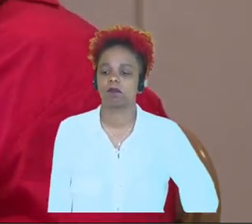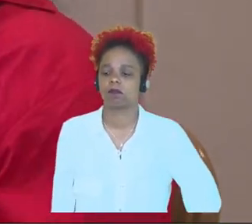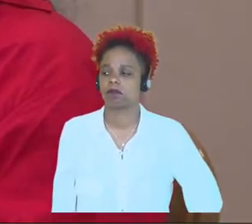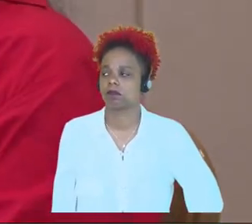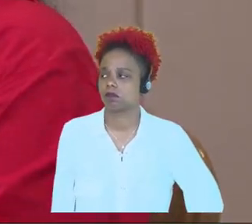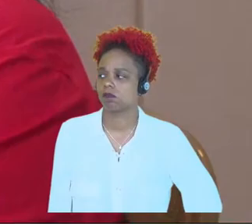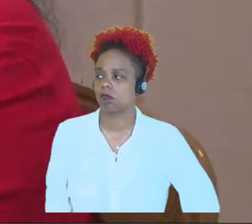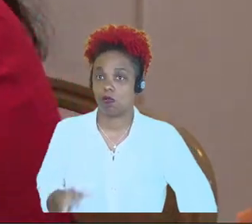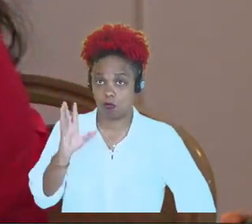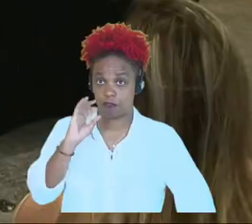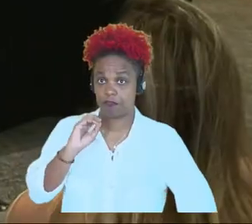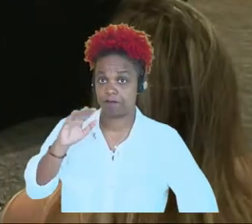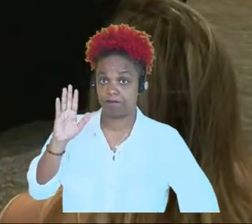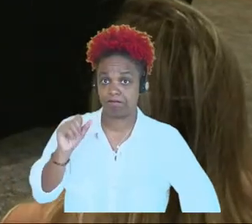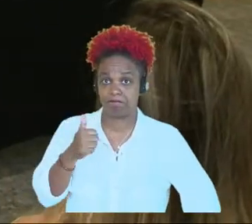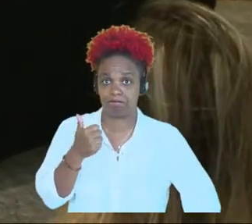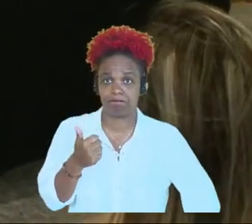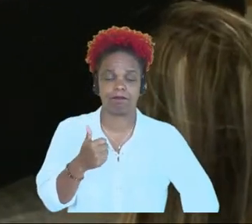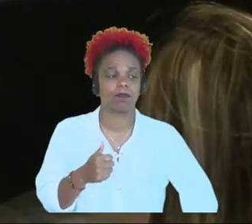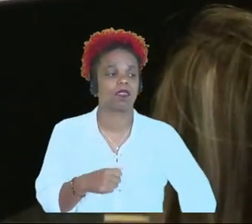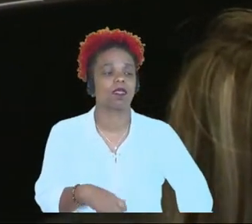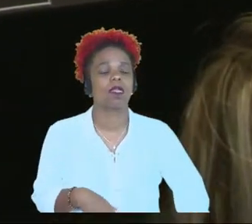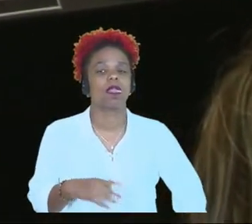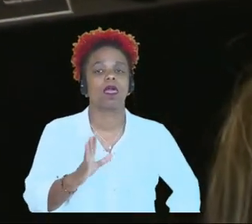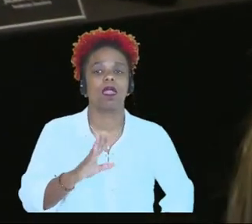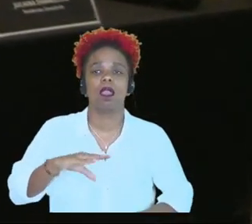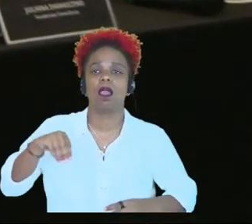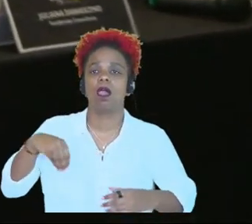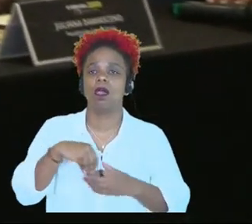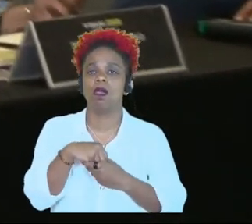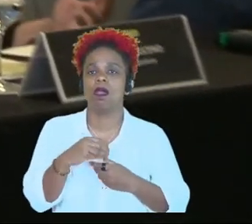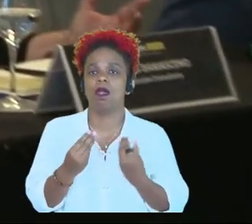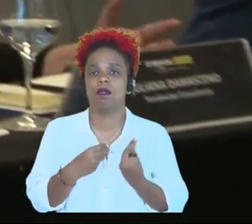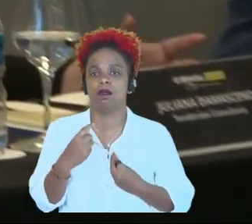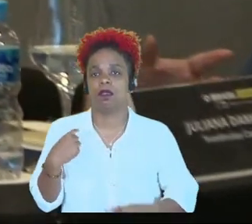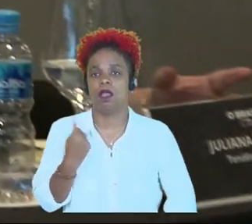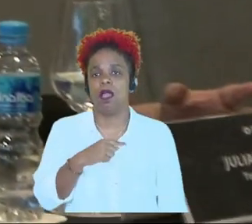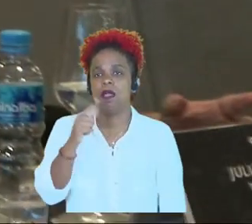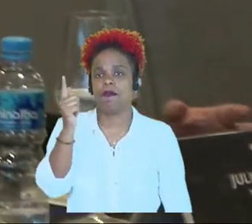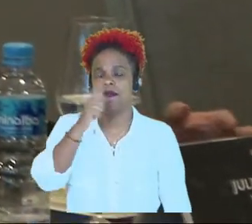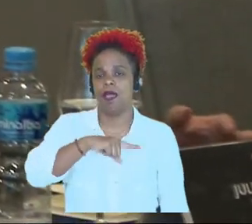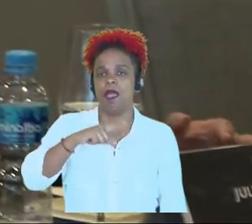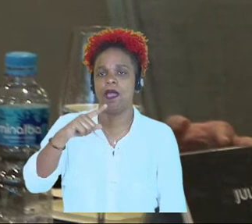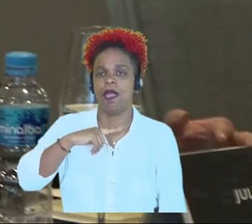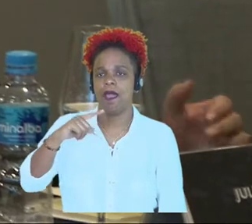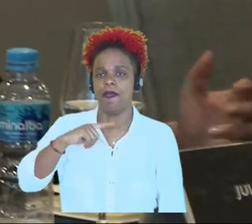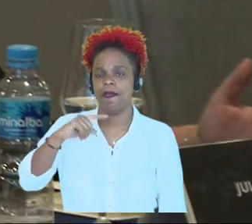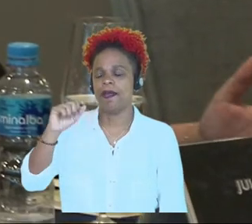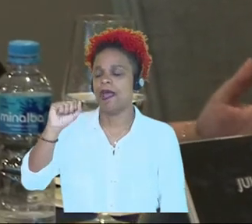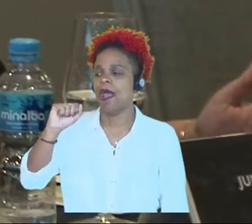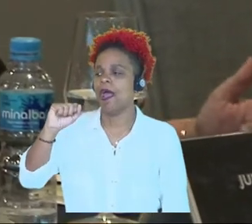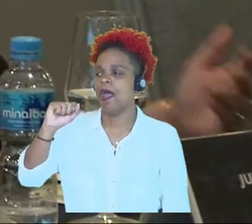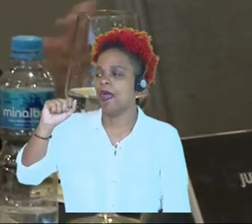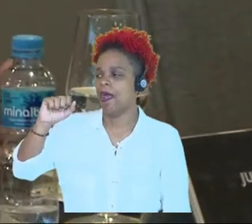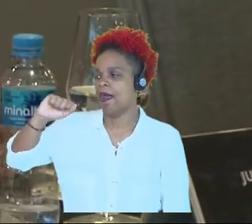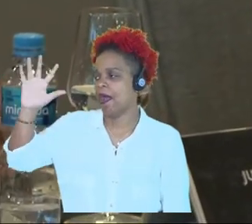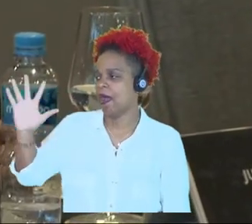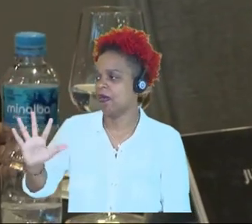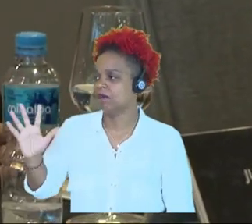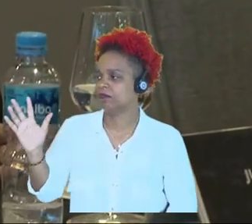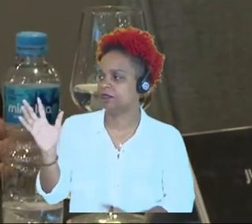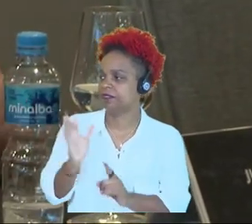Vocês estão me ouvindo? Sim. Não, só para complementar essa questão de como que a gente consegue tratar da questão afro na prática, né? Tem a